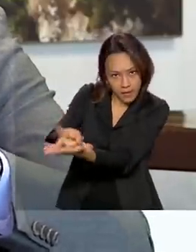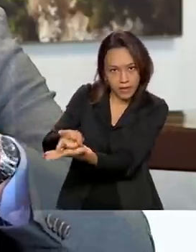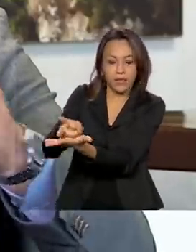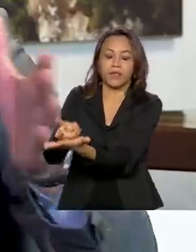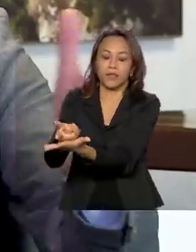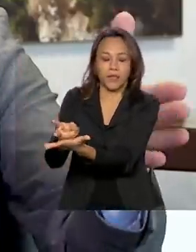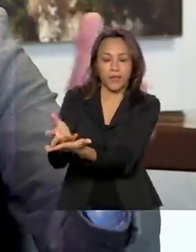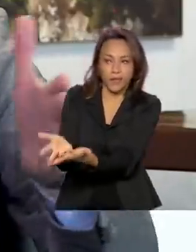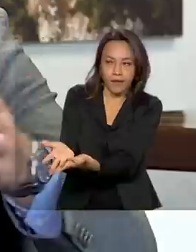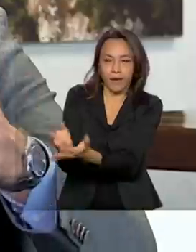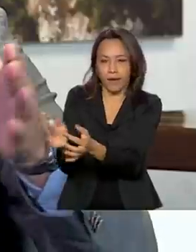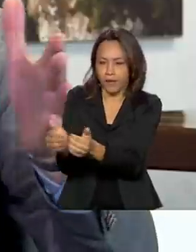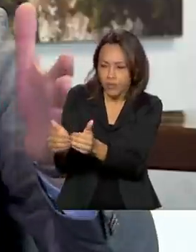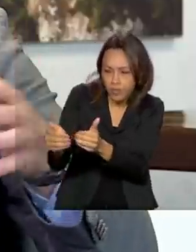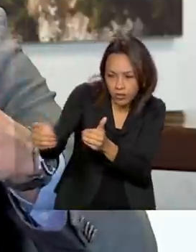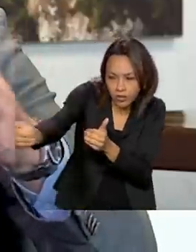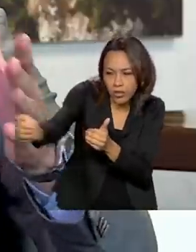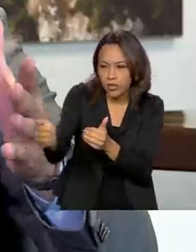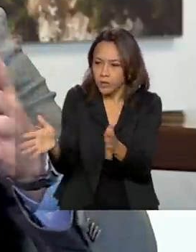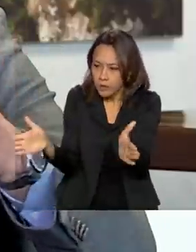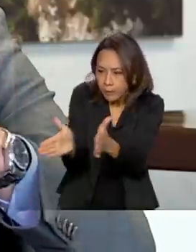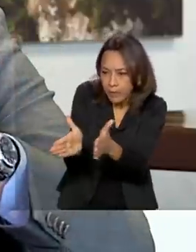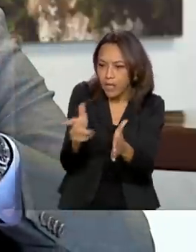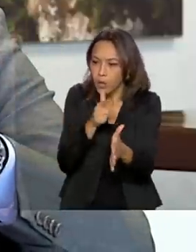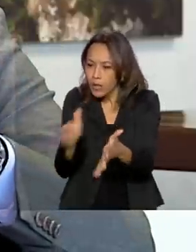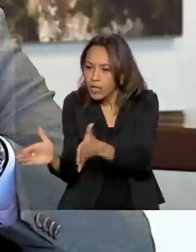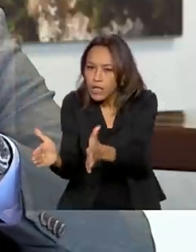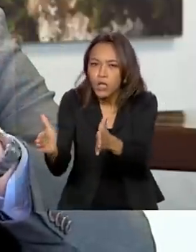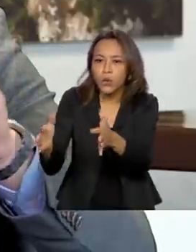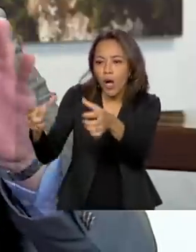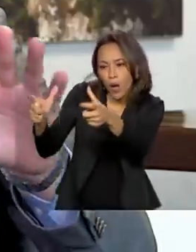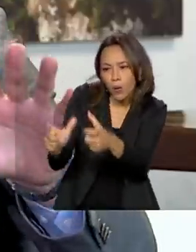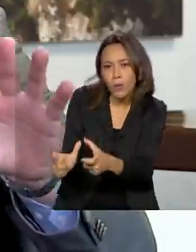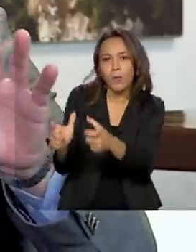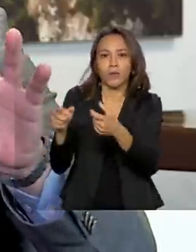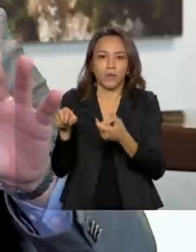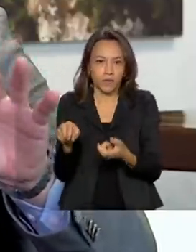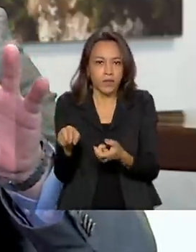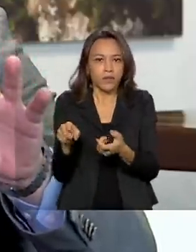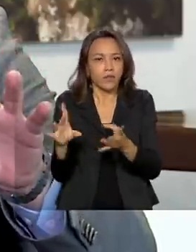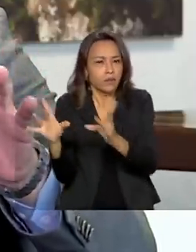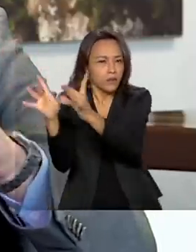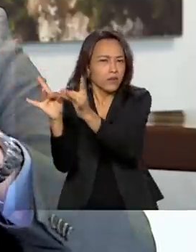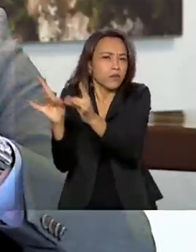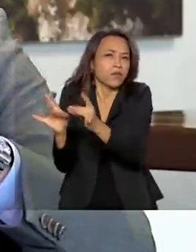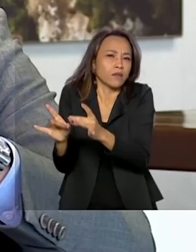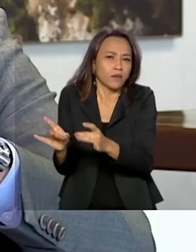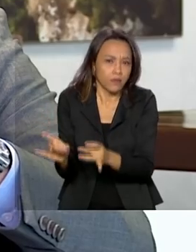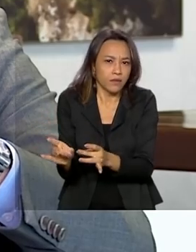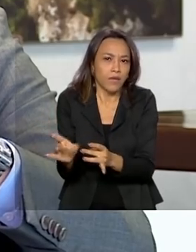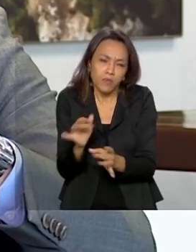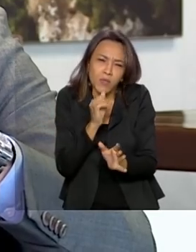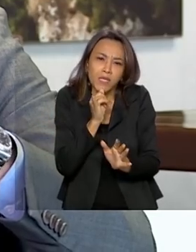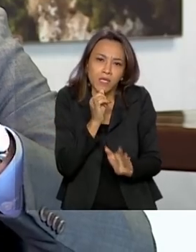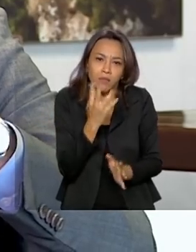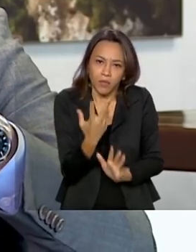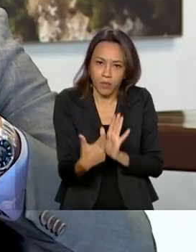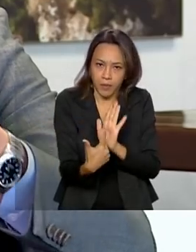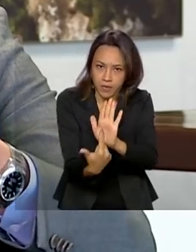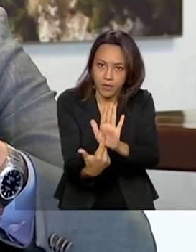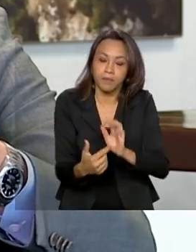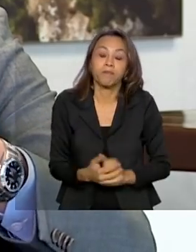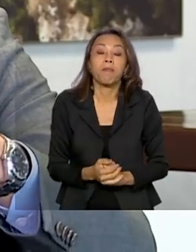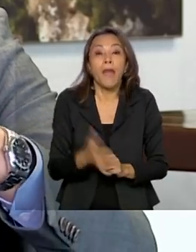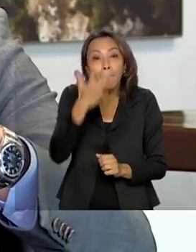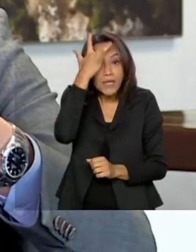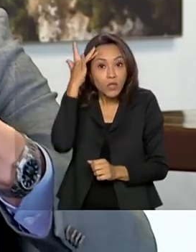que variam a distância de acordo com o tamanho dos rios, a localização. Então, para ficar nesses dois exemplos, o